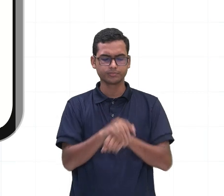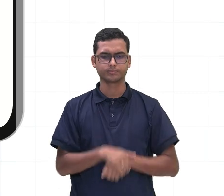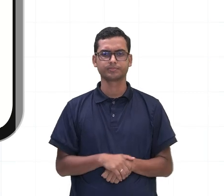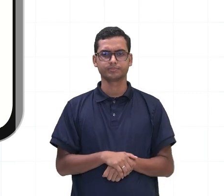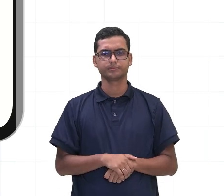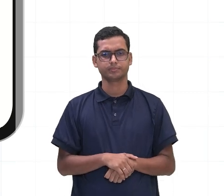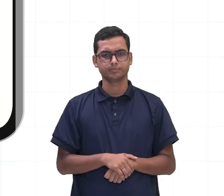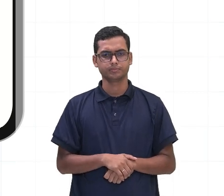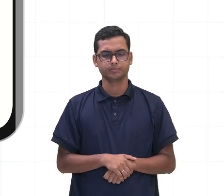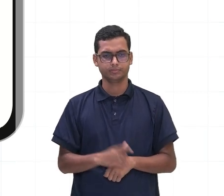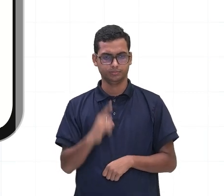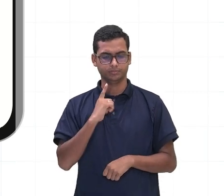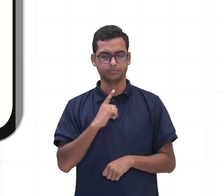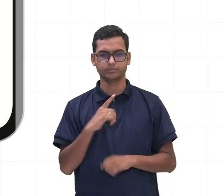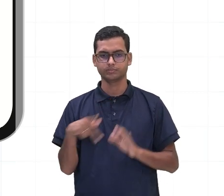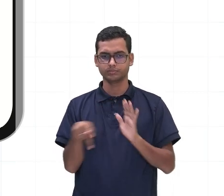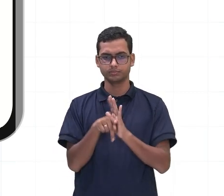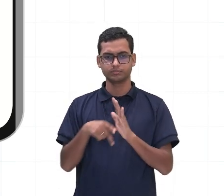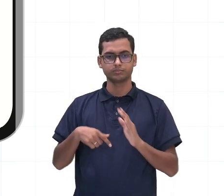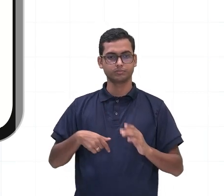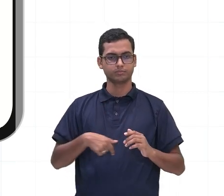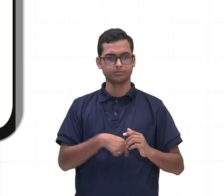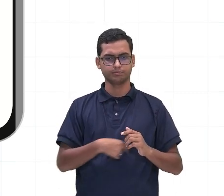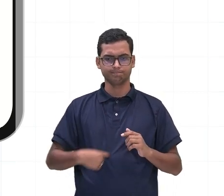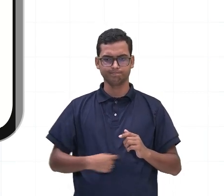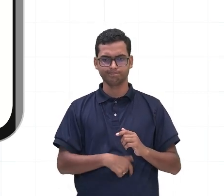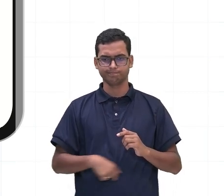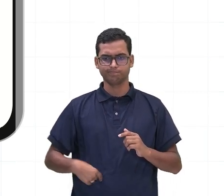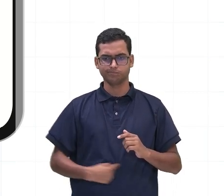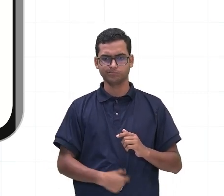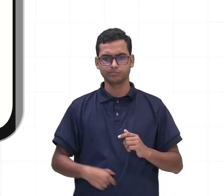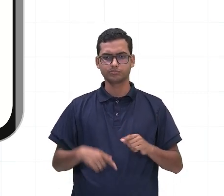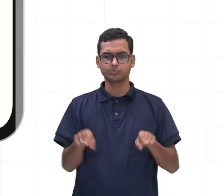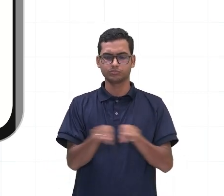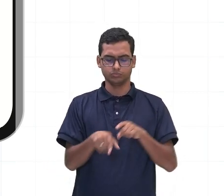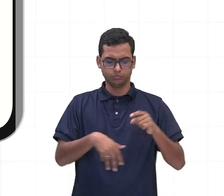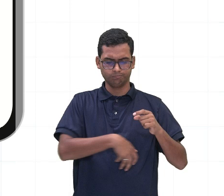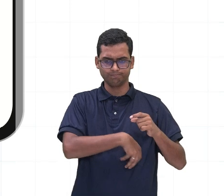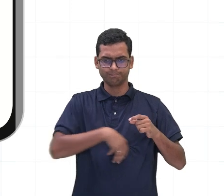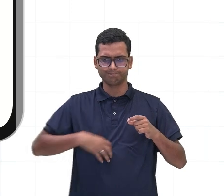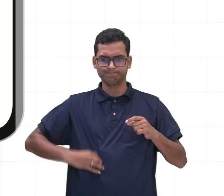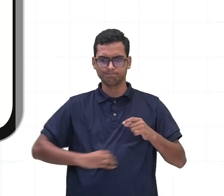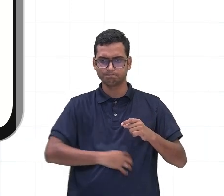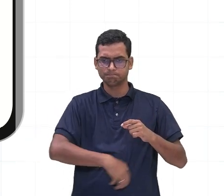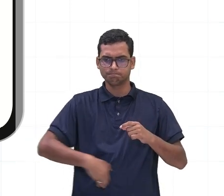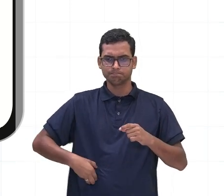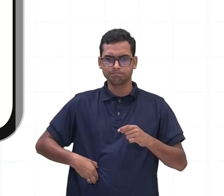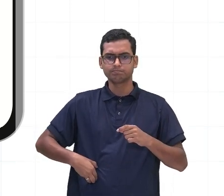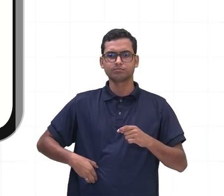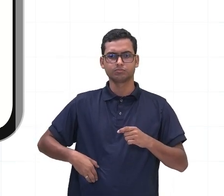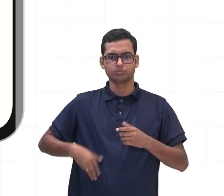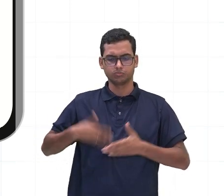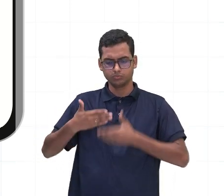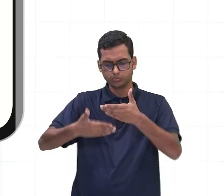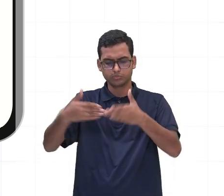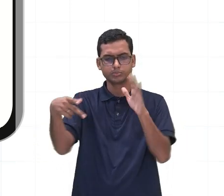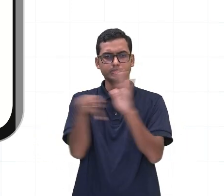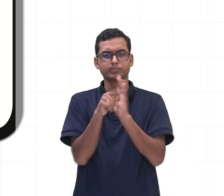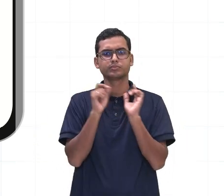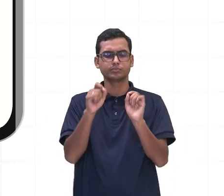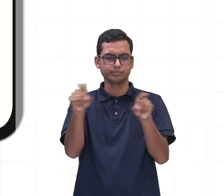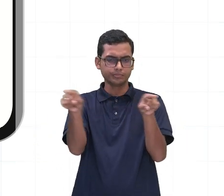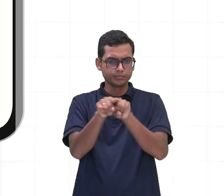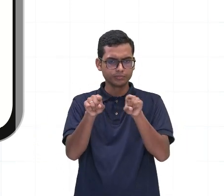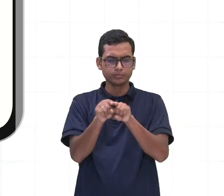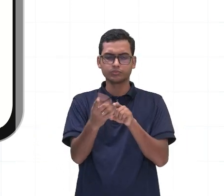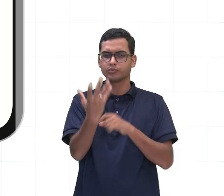né? Então, quando a gente fala aqui da absorção de substâncias, a gente está falando daquele momento do processo de digestão, né? Depois que